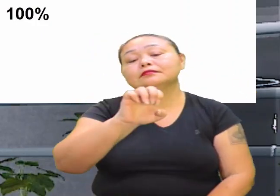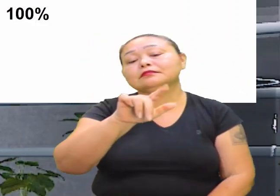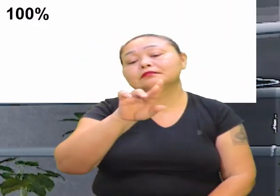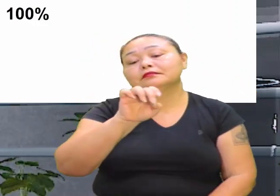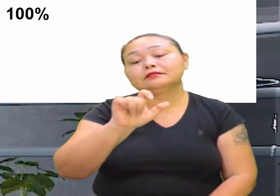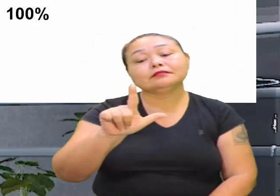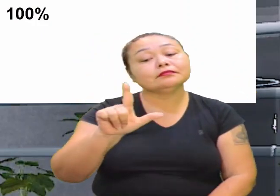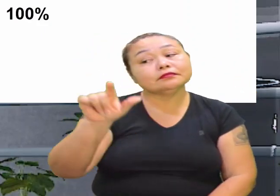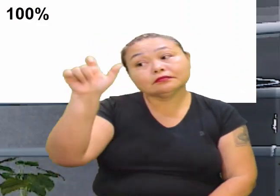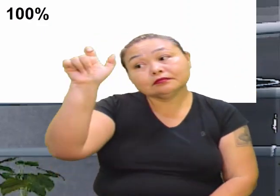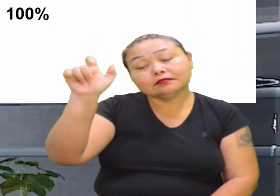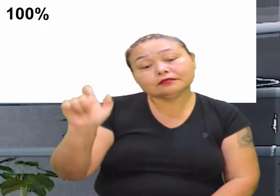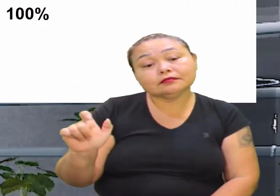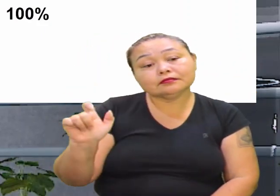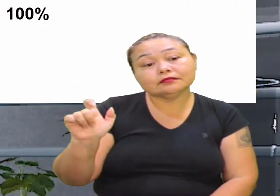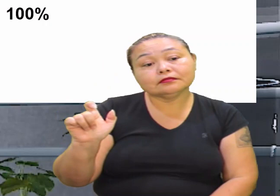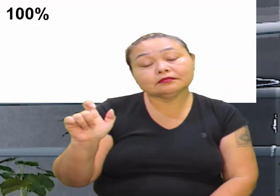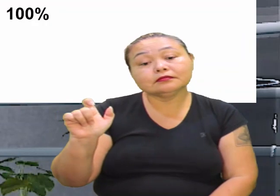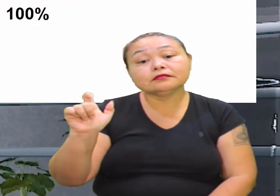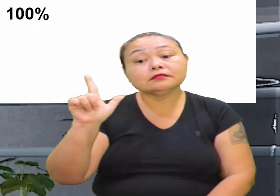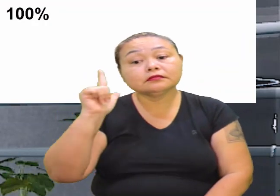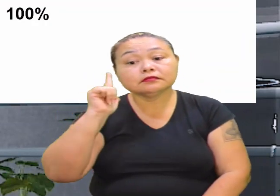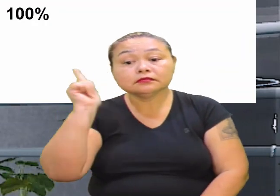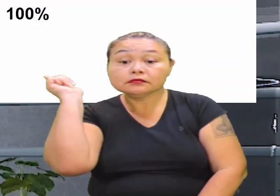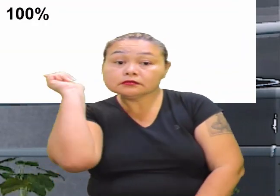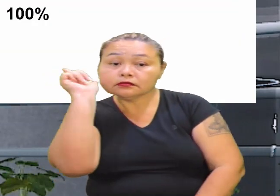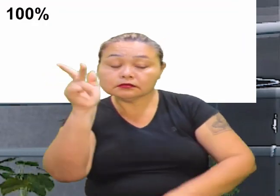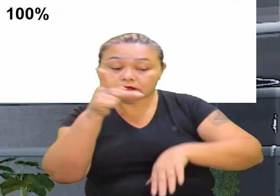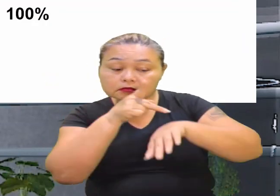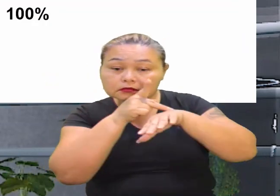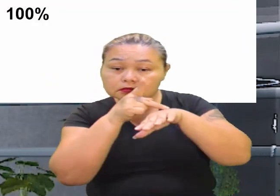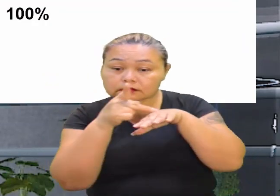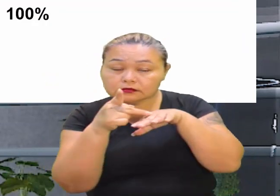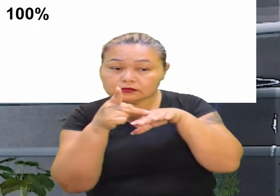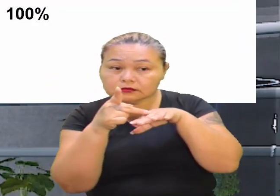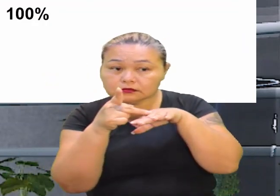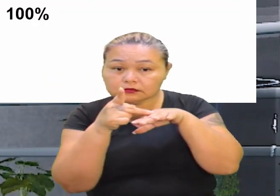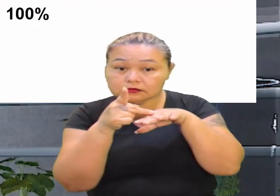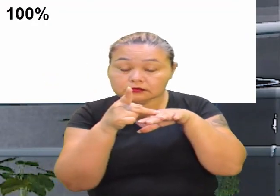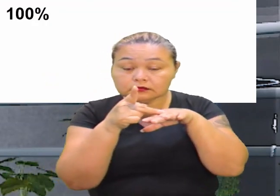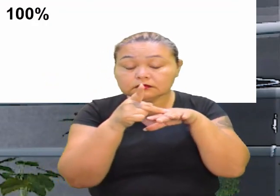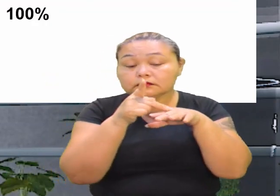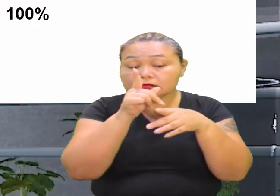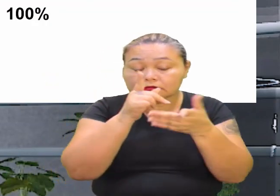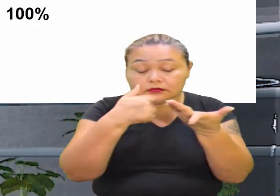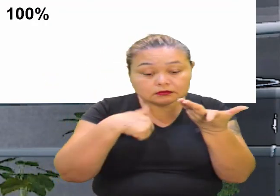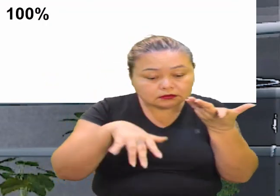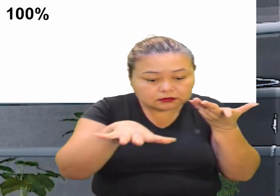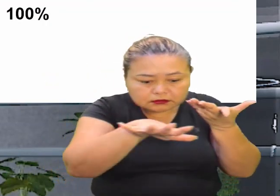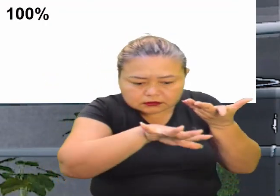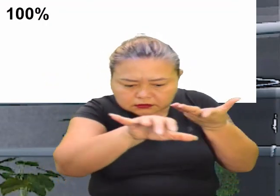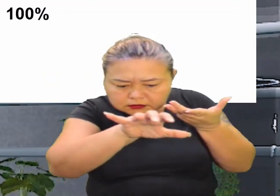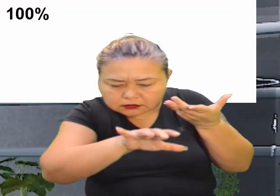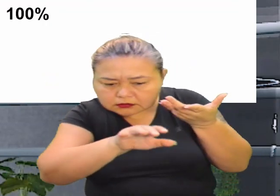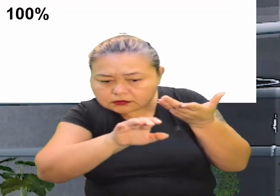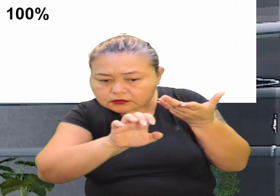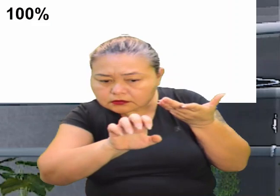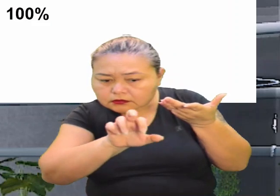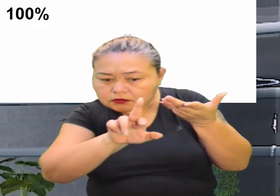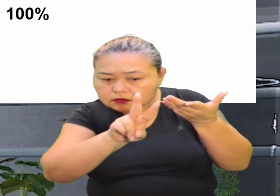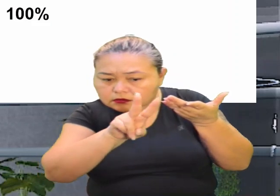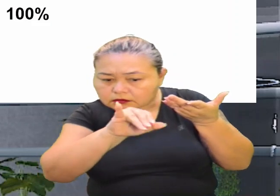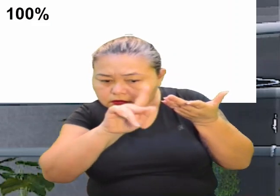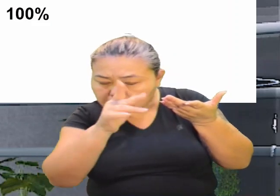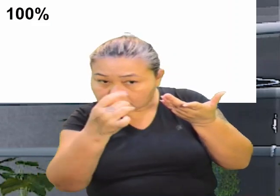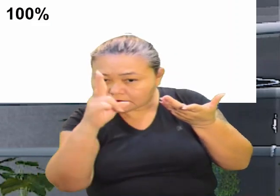Mendel conseguiu os seus puros. Então ele trabalhou com ervilhas. Nós temos que lembrar a